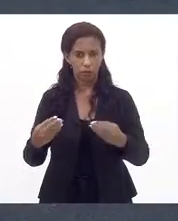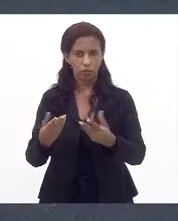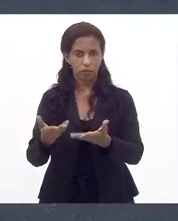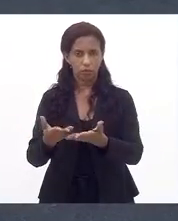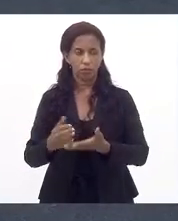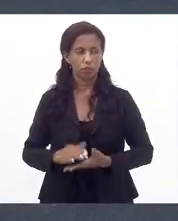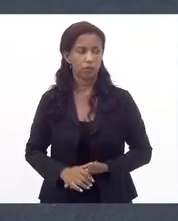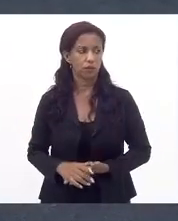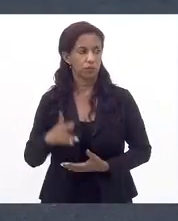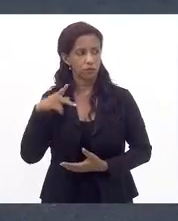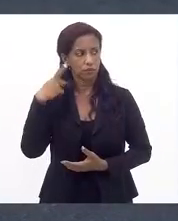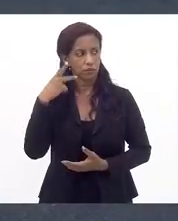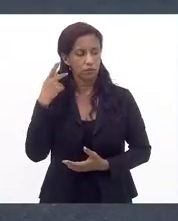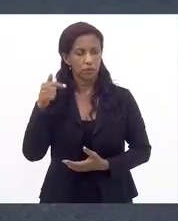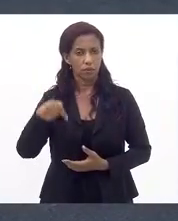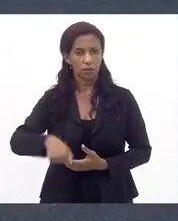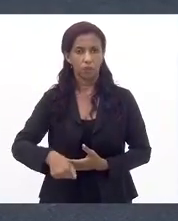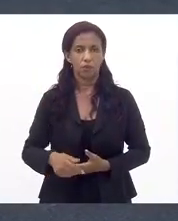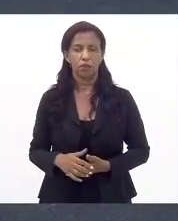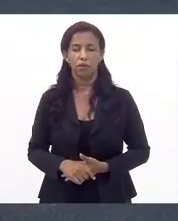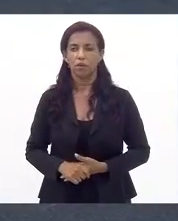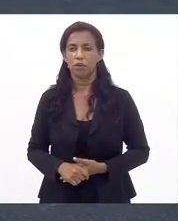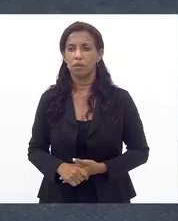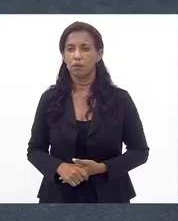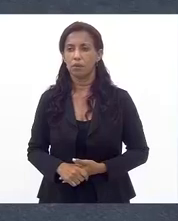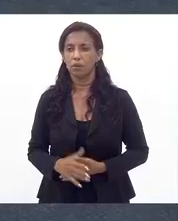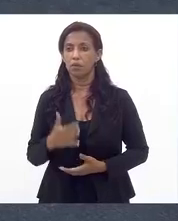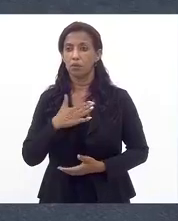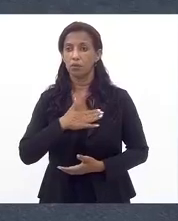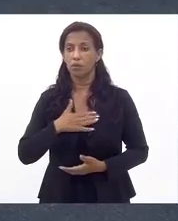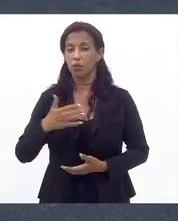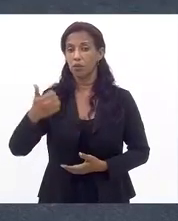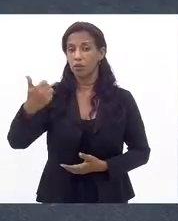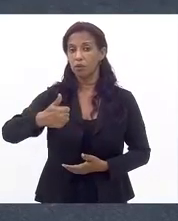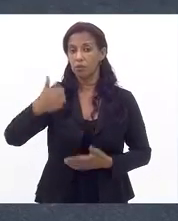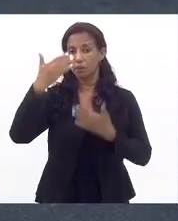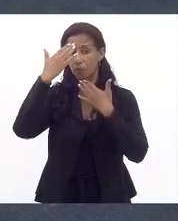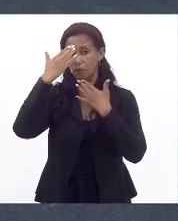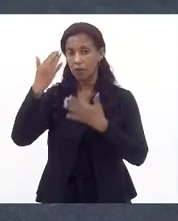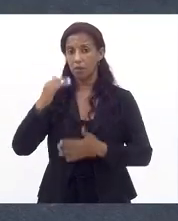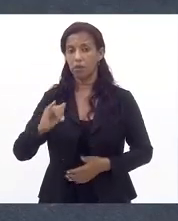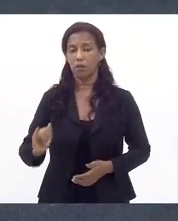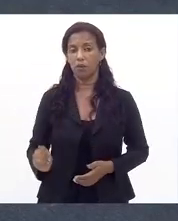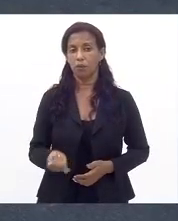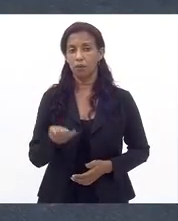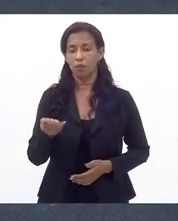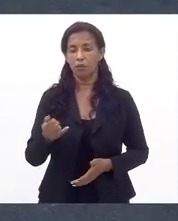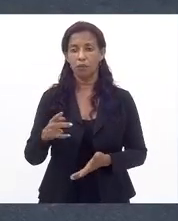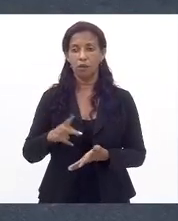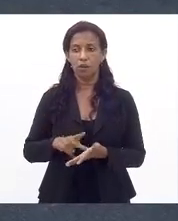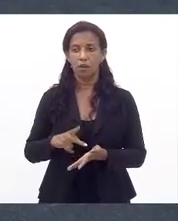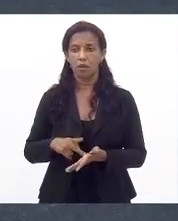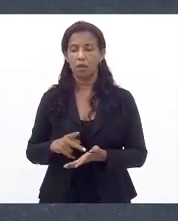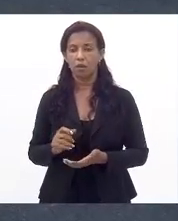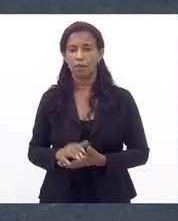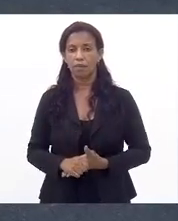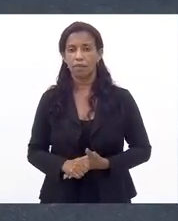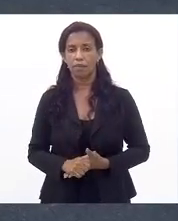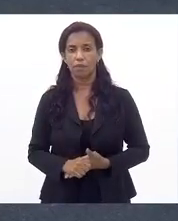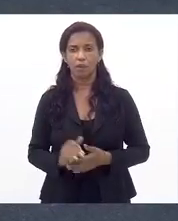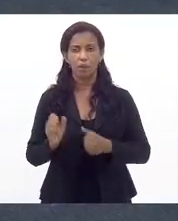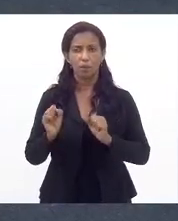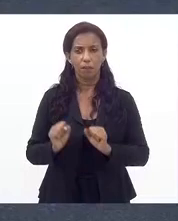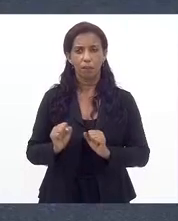os parlamentares aqui presente eu gostaria de dormir agradecer a oportunidade porque realmente podem falar o que Thomas